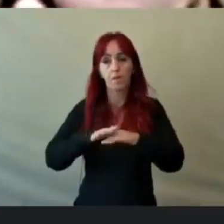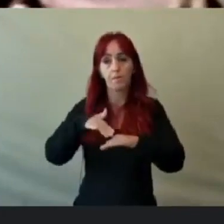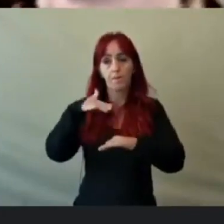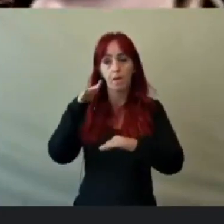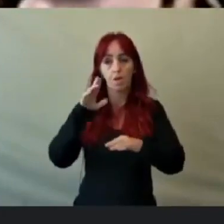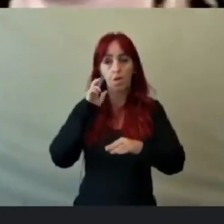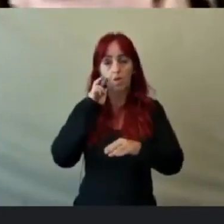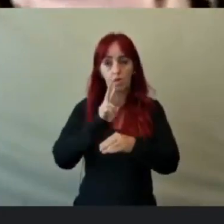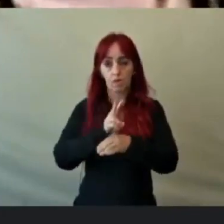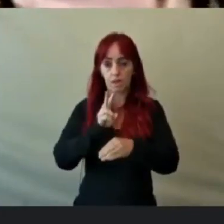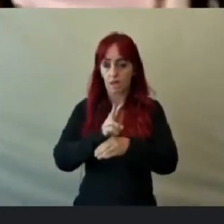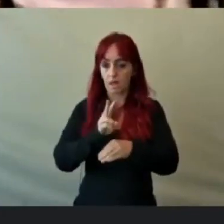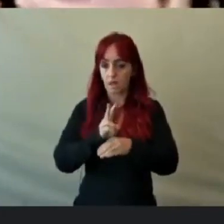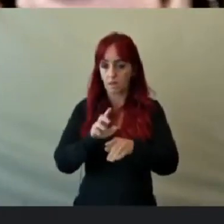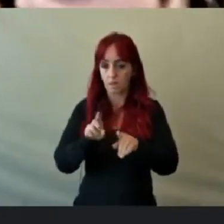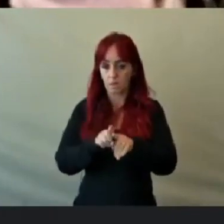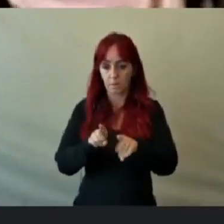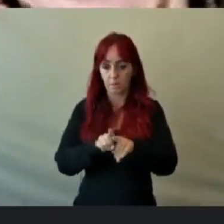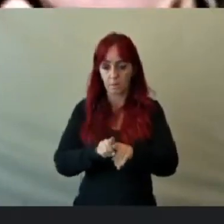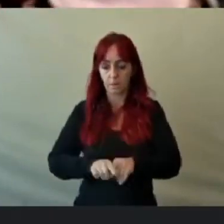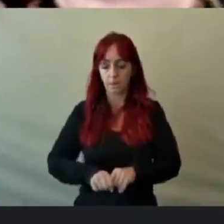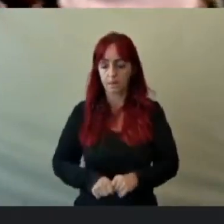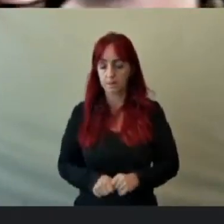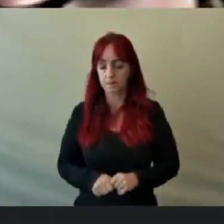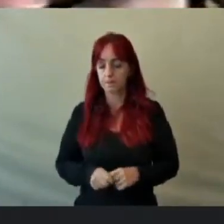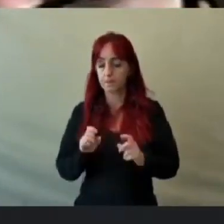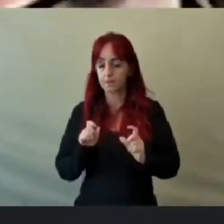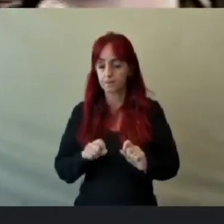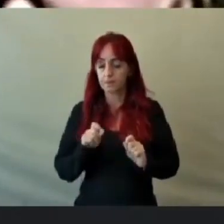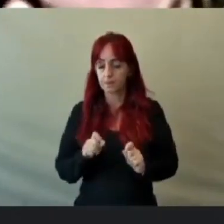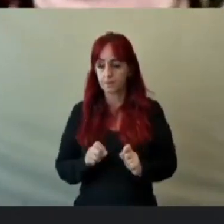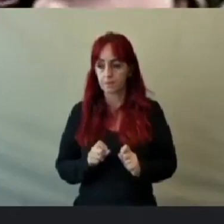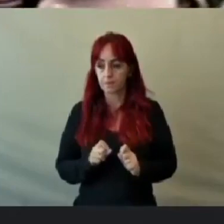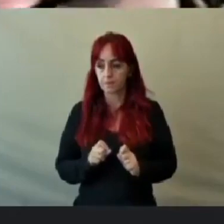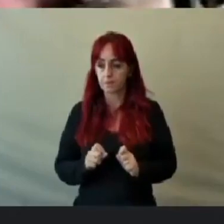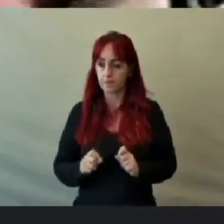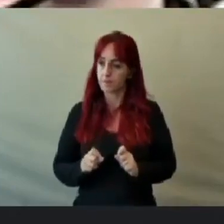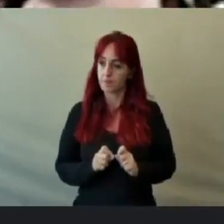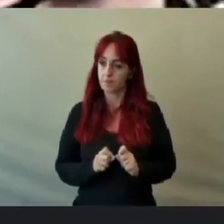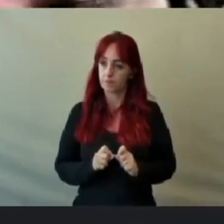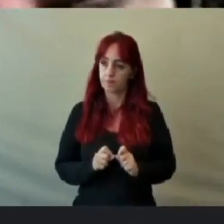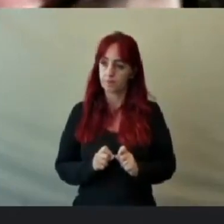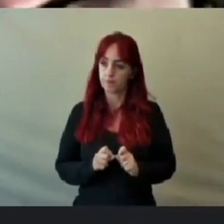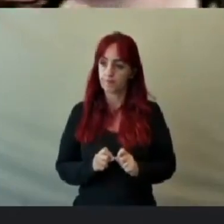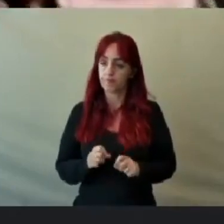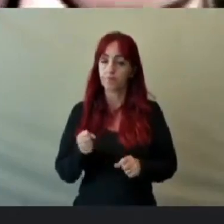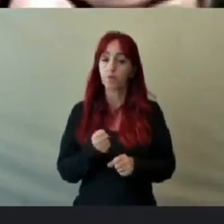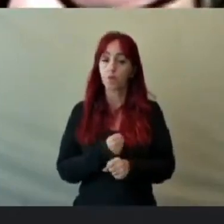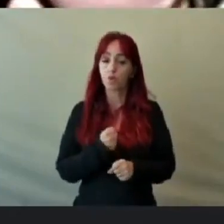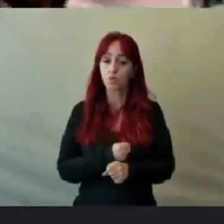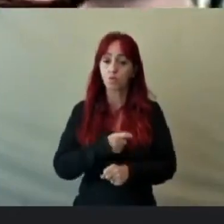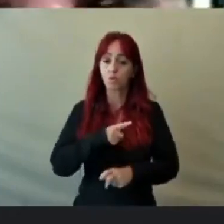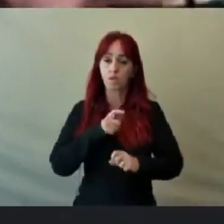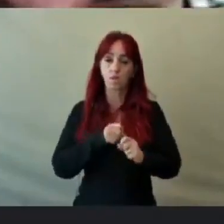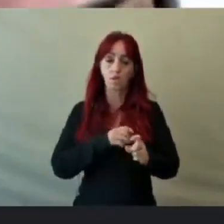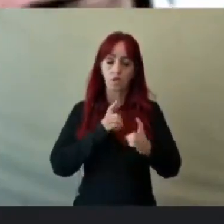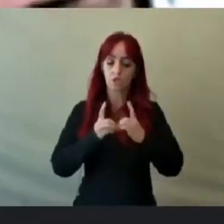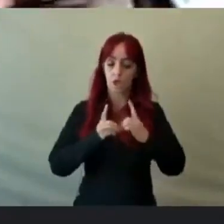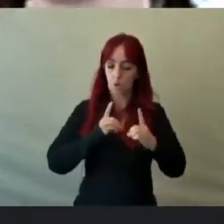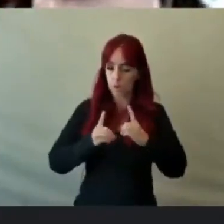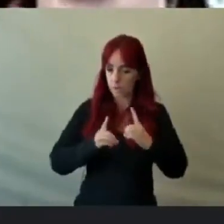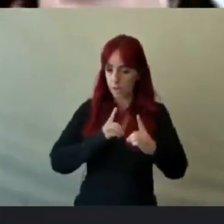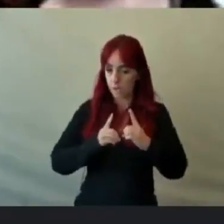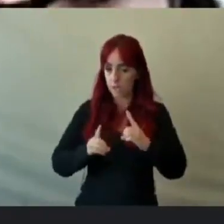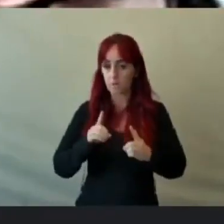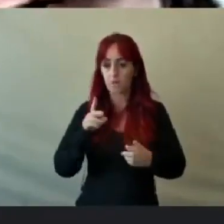é construir de forma muito dialogada para que a gente possa de fato atender as necessidades desses